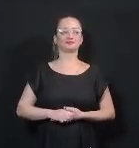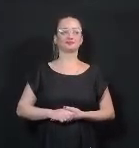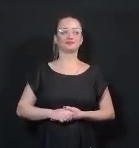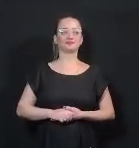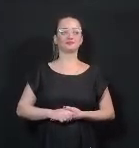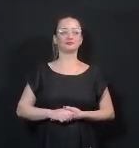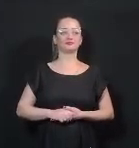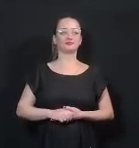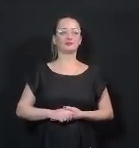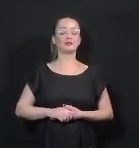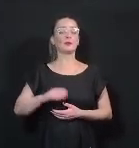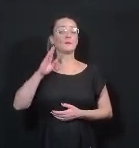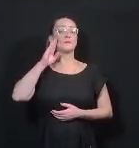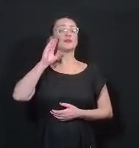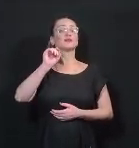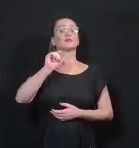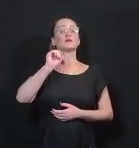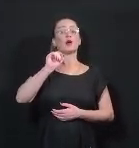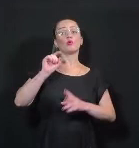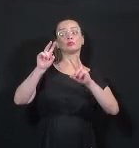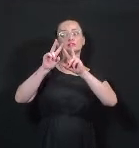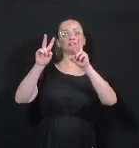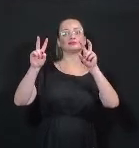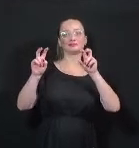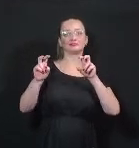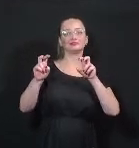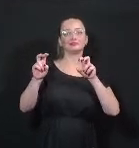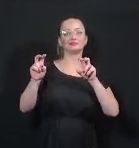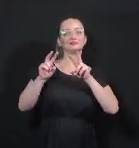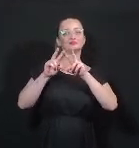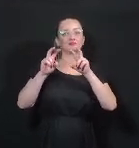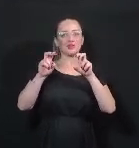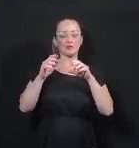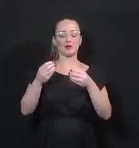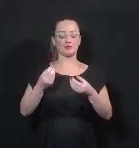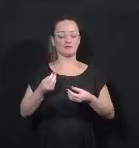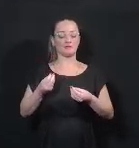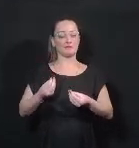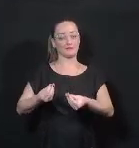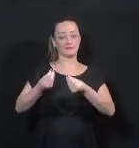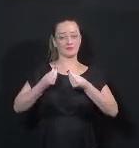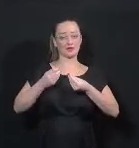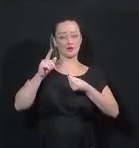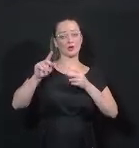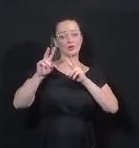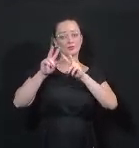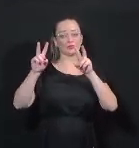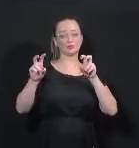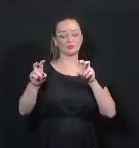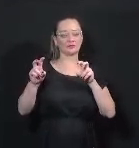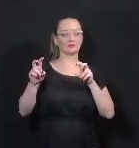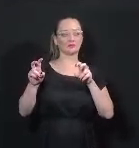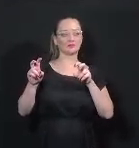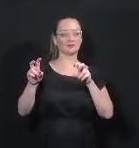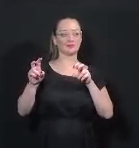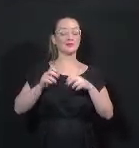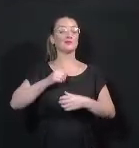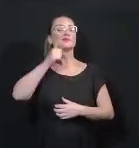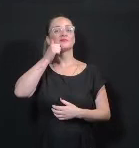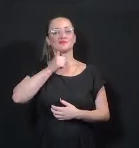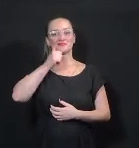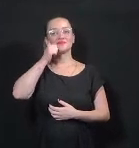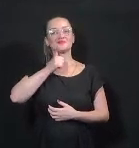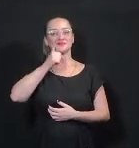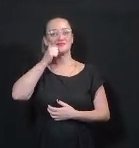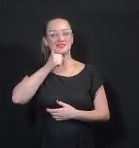e principalmente pelo tema que me destinaram, que é falar de mulheres